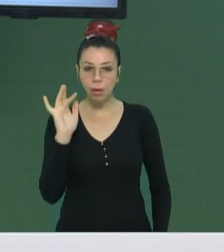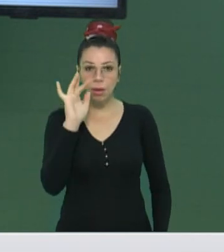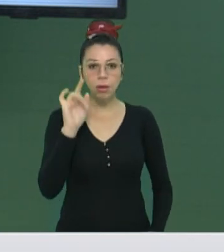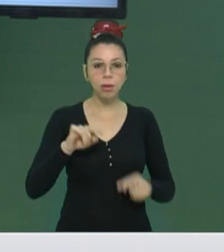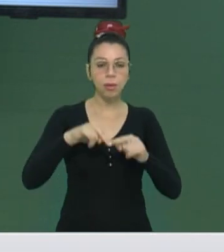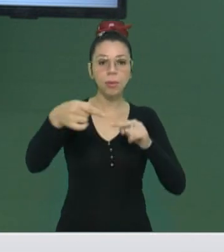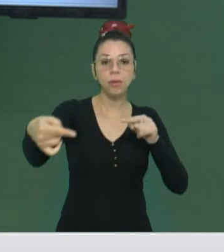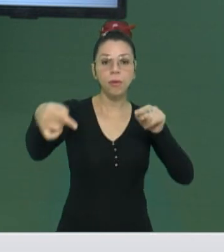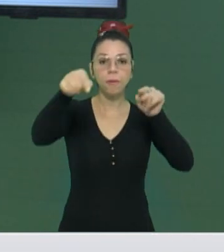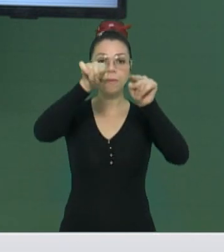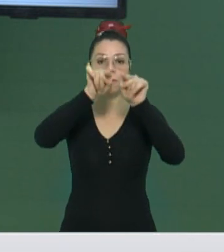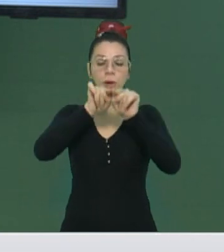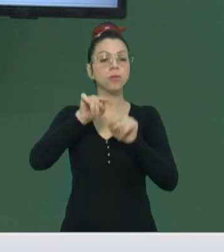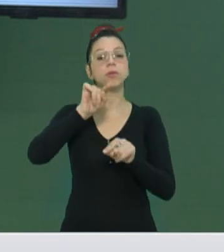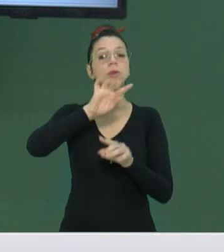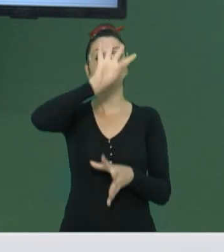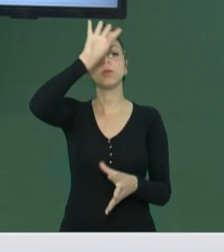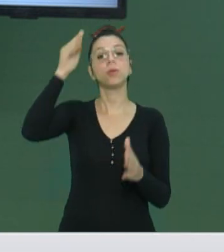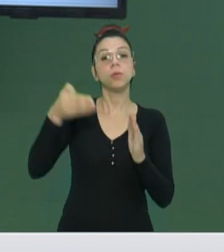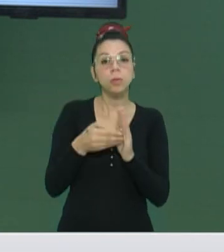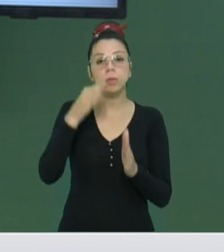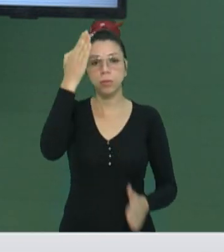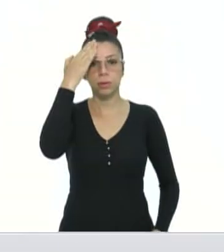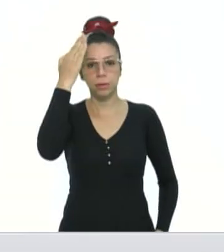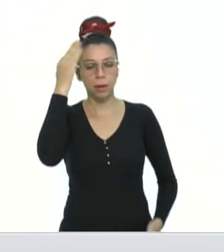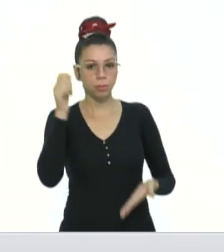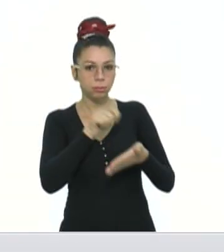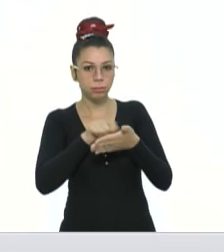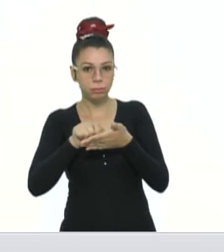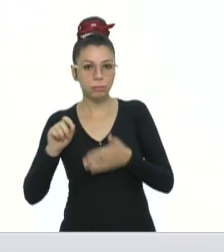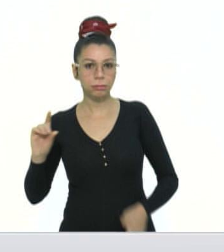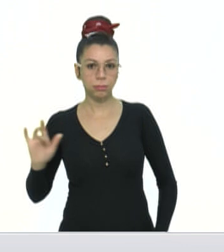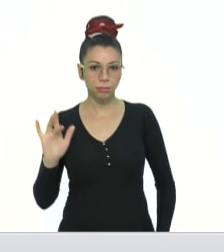conferida. Escreva tudo o que você sabe sobre dengue, tá?